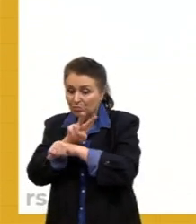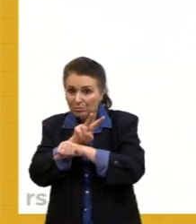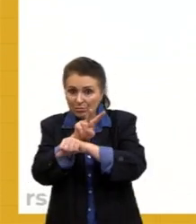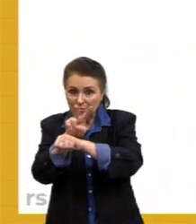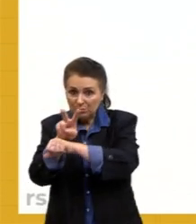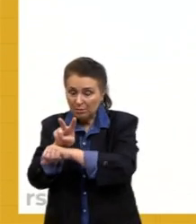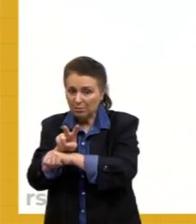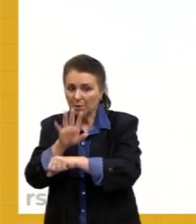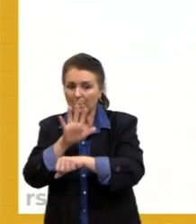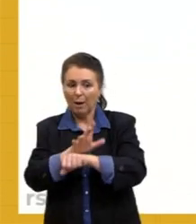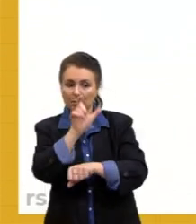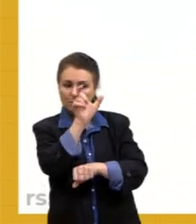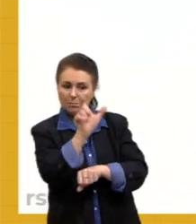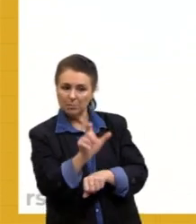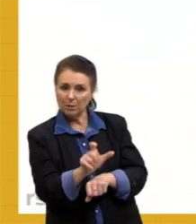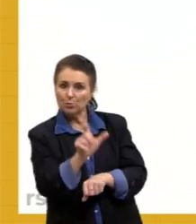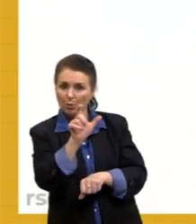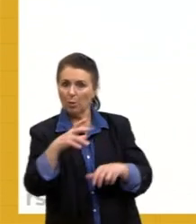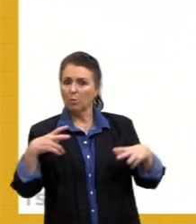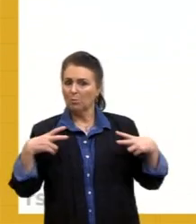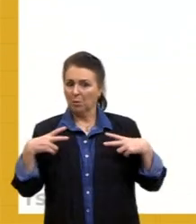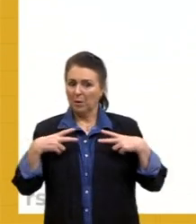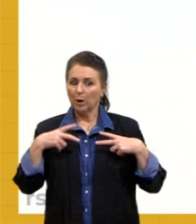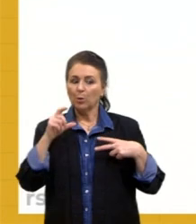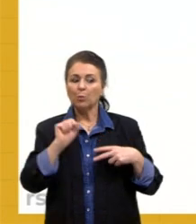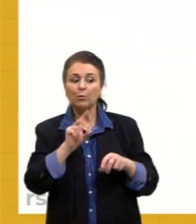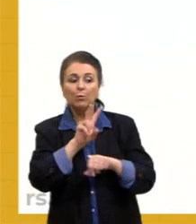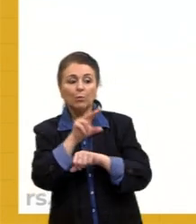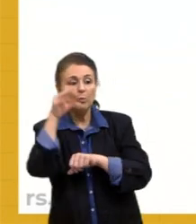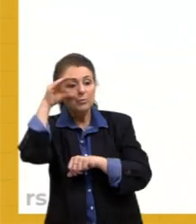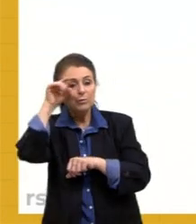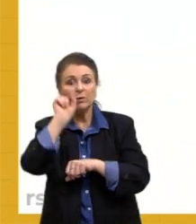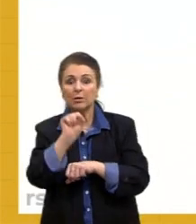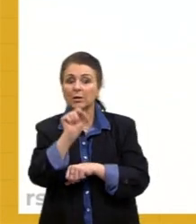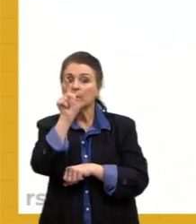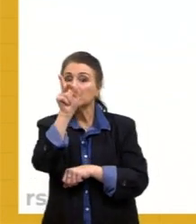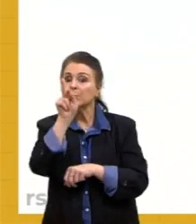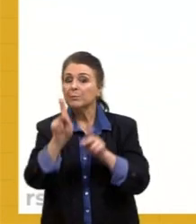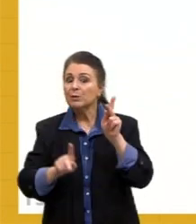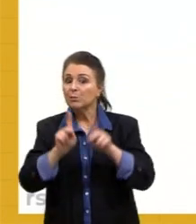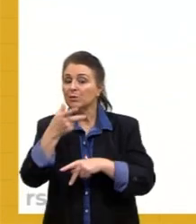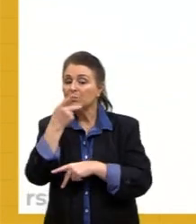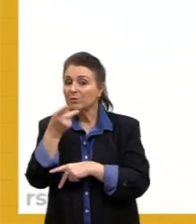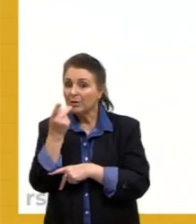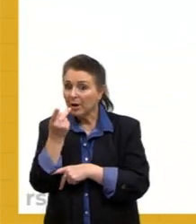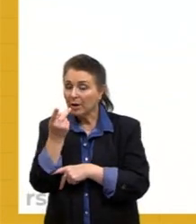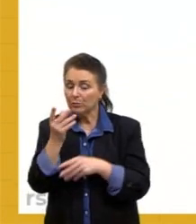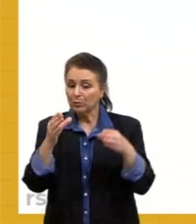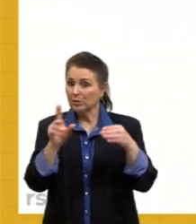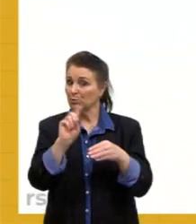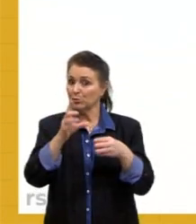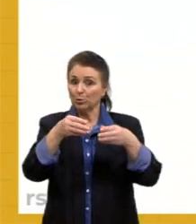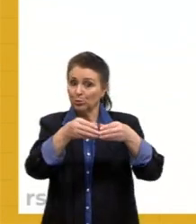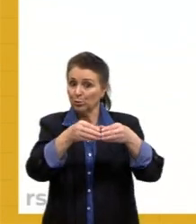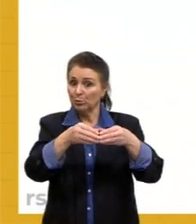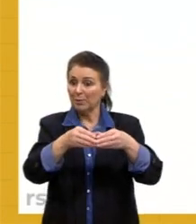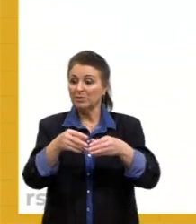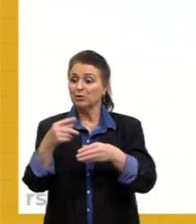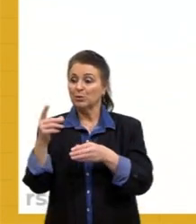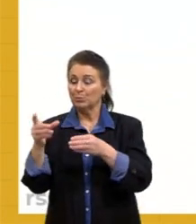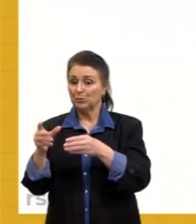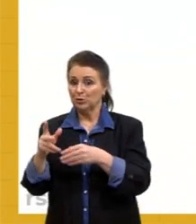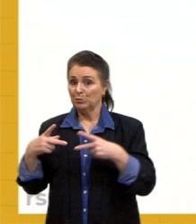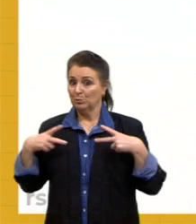pessoal né do que as pessoas falavam não só de um movimento né de um grande grupo de pessoas mas é interessante a gente assaltar Também